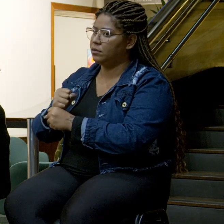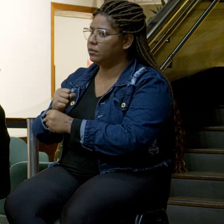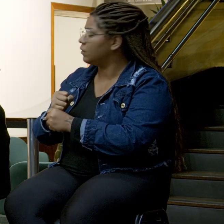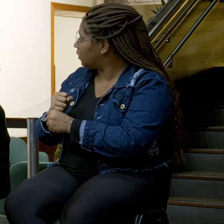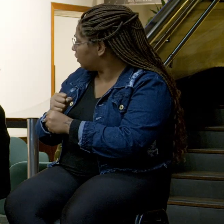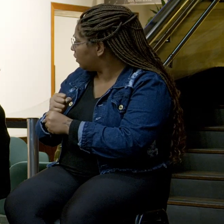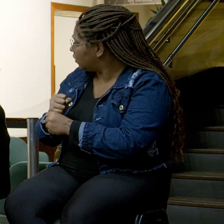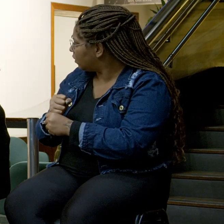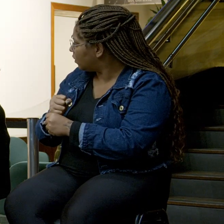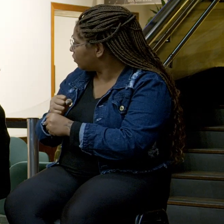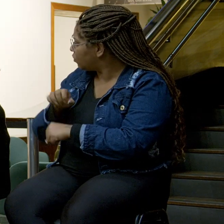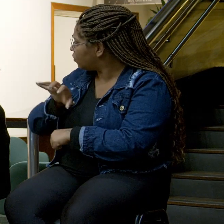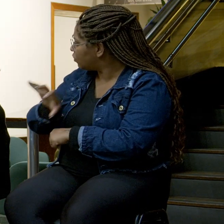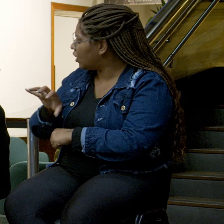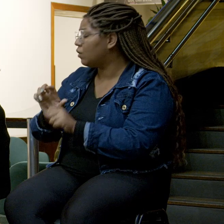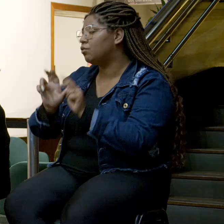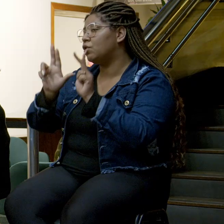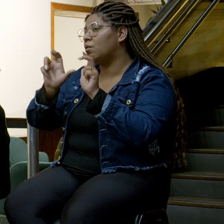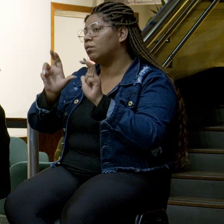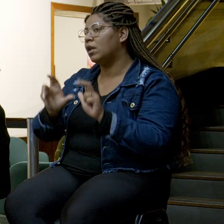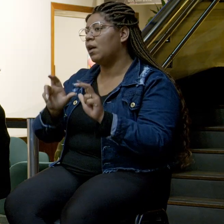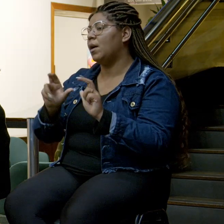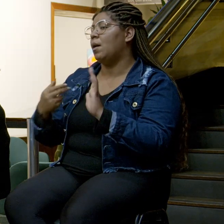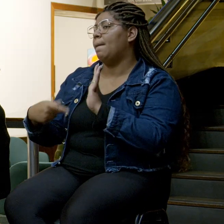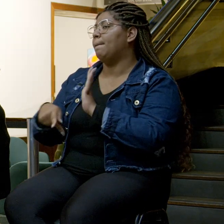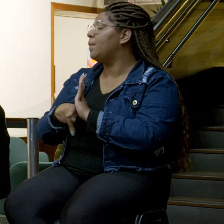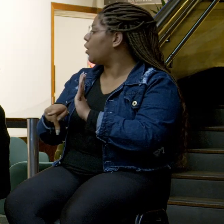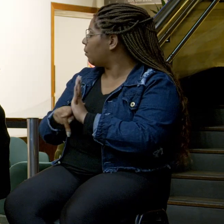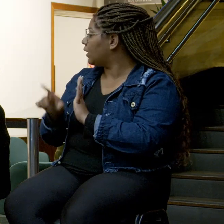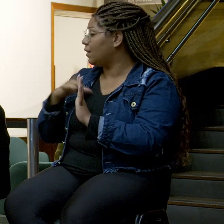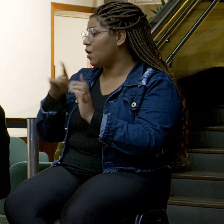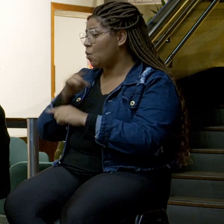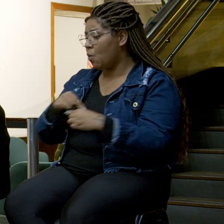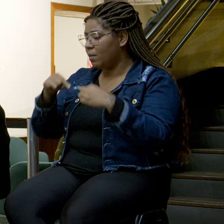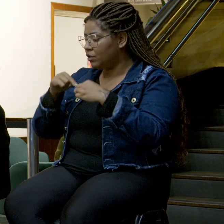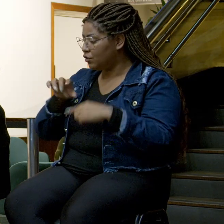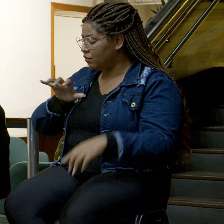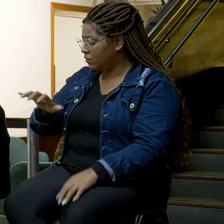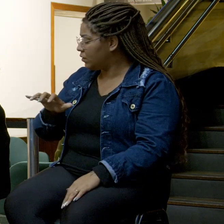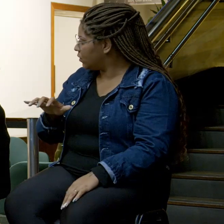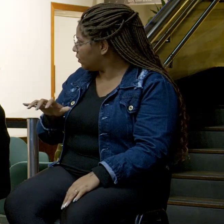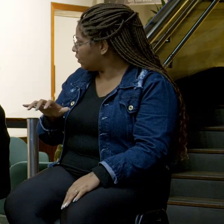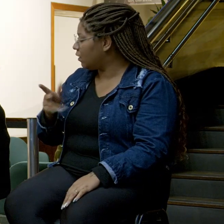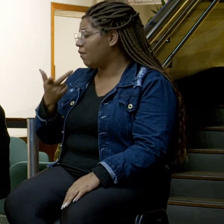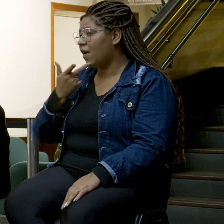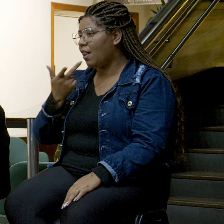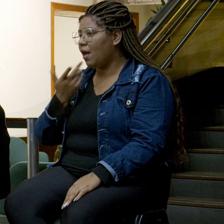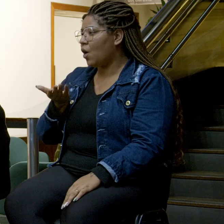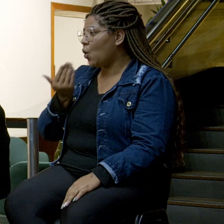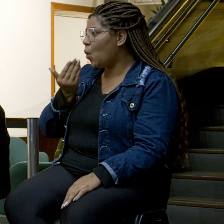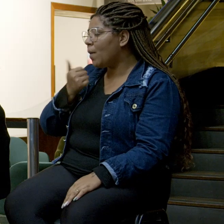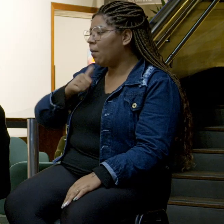contaminam-se da estética e os temas que ainda são transmitidos subjetivamente. Nascer, comer, falar,